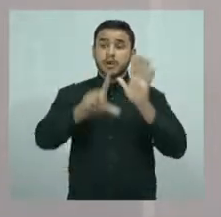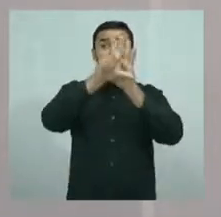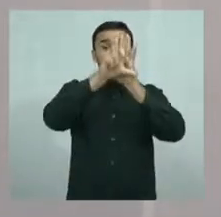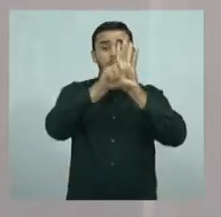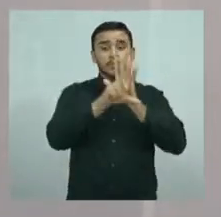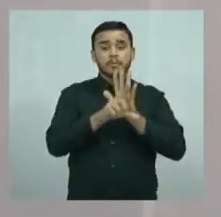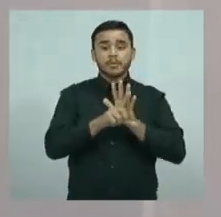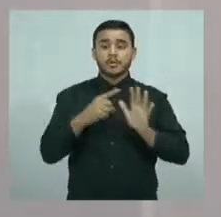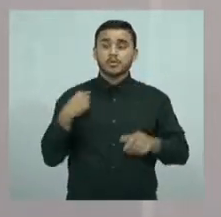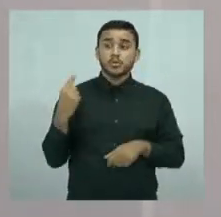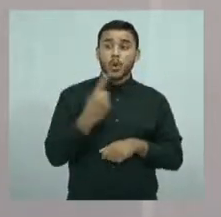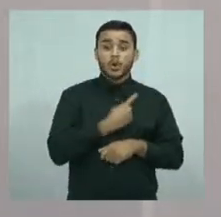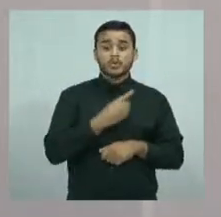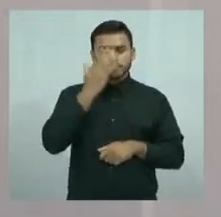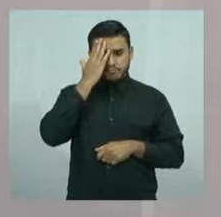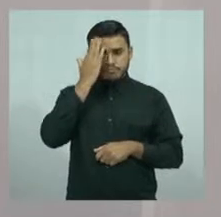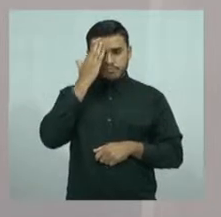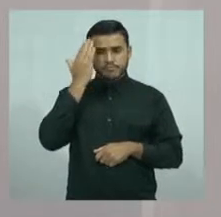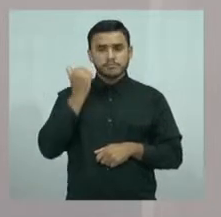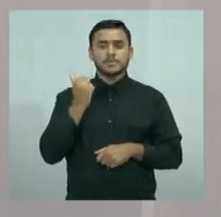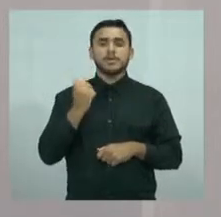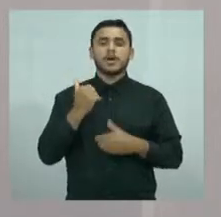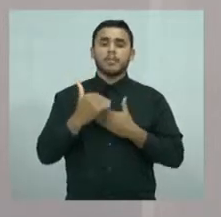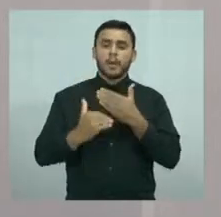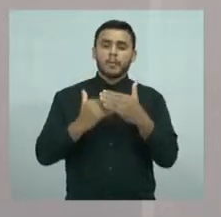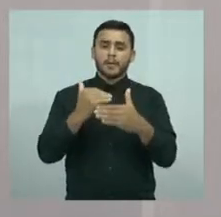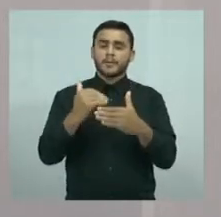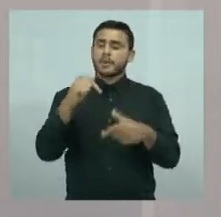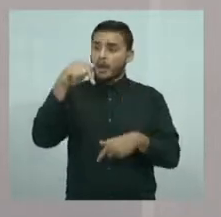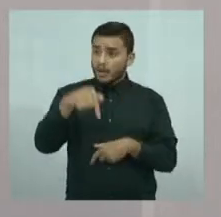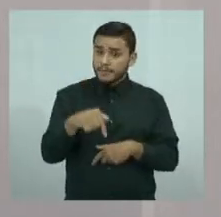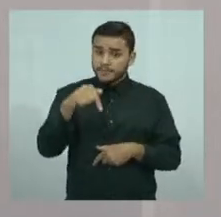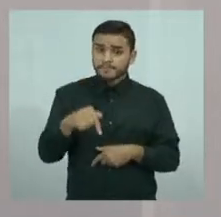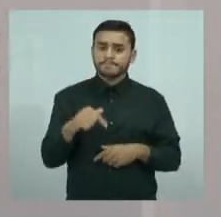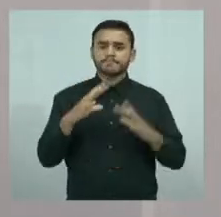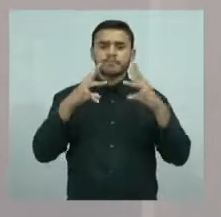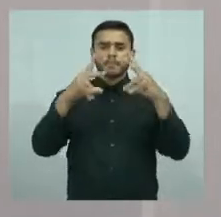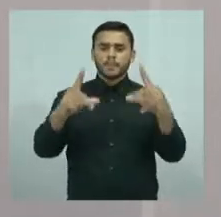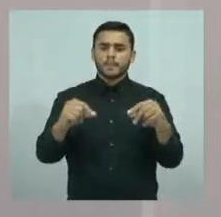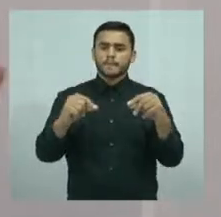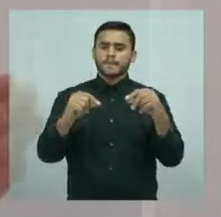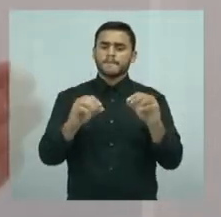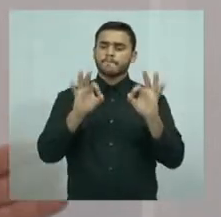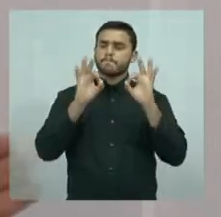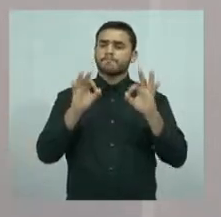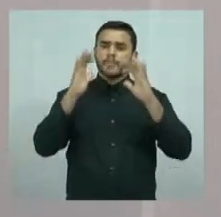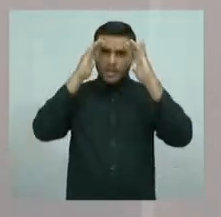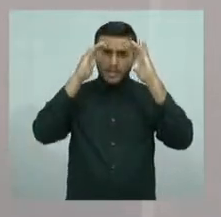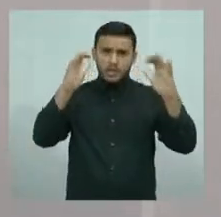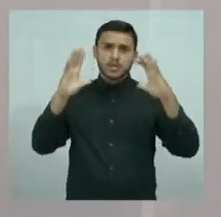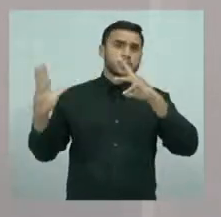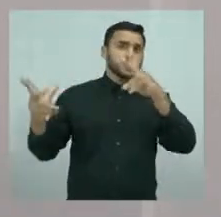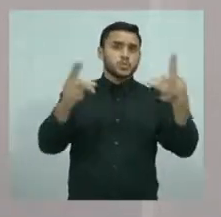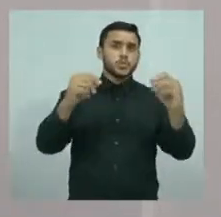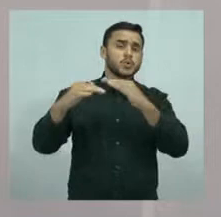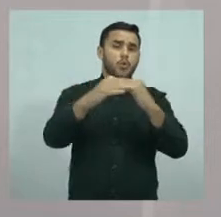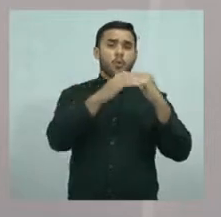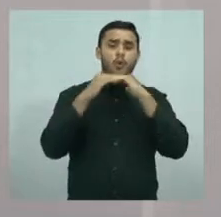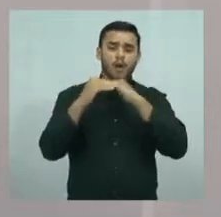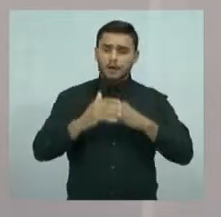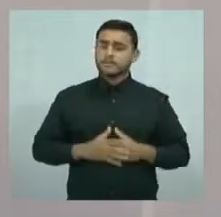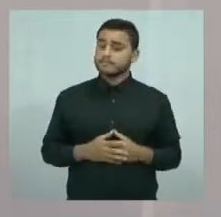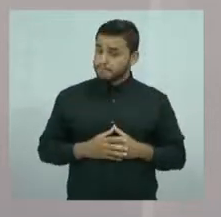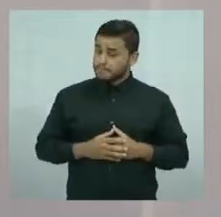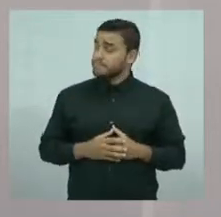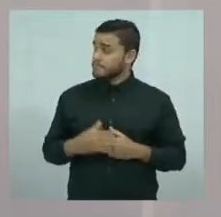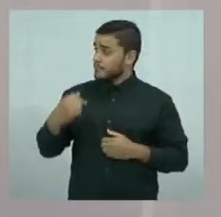nós, cidadãos, precisamos que o Estado se construa com um desenho institucional de respeito a todos. E o que ocorre hoje é